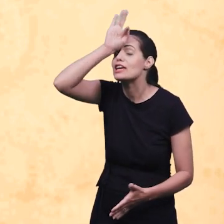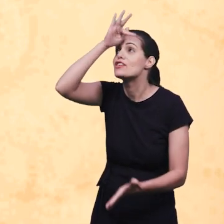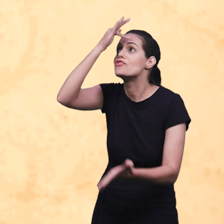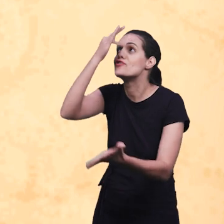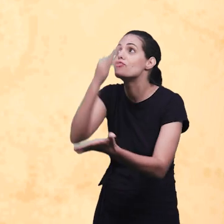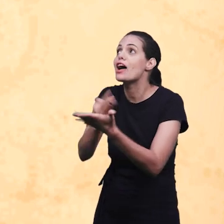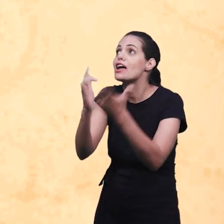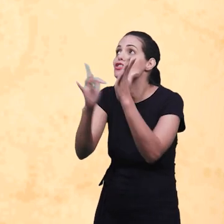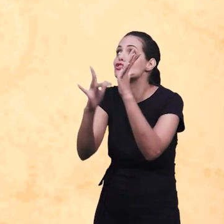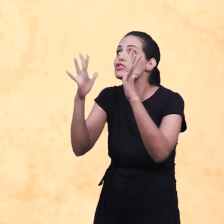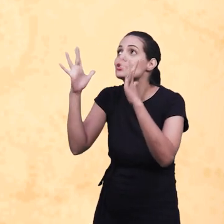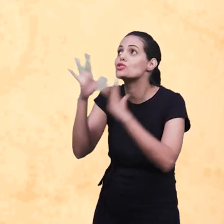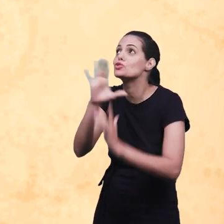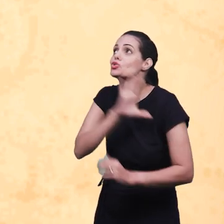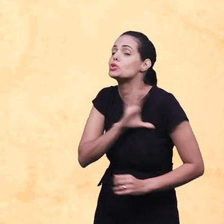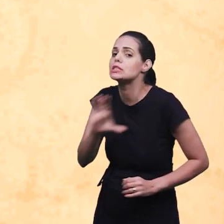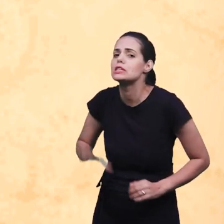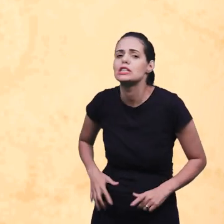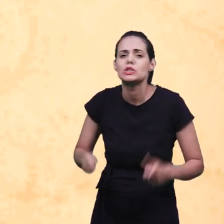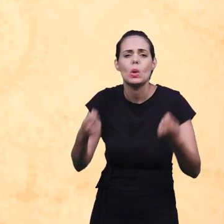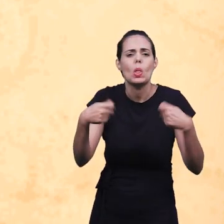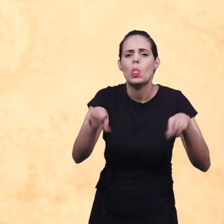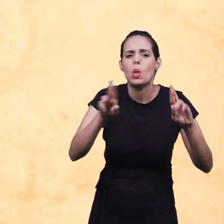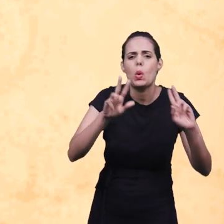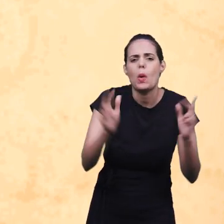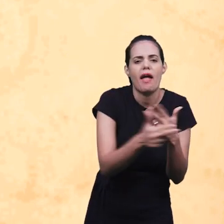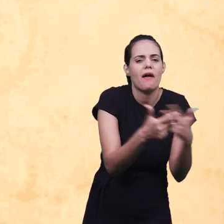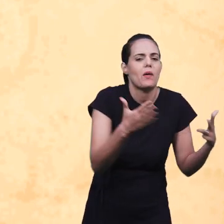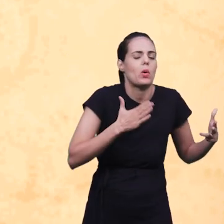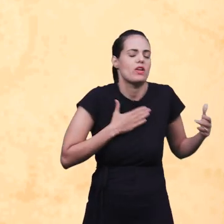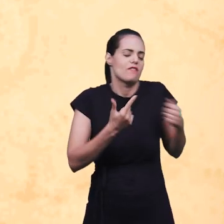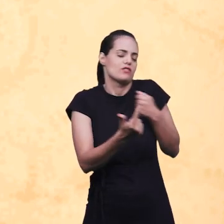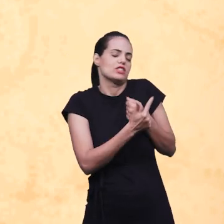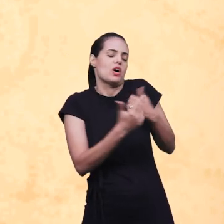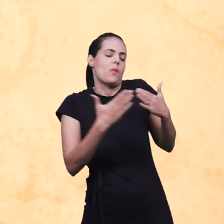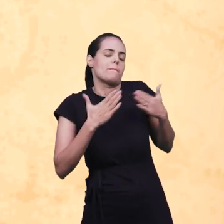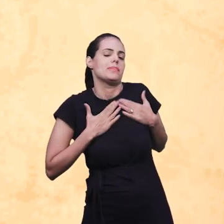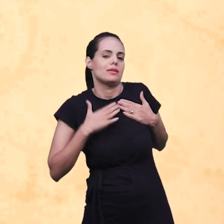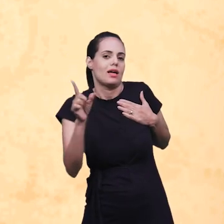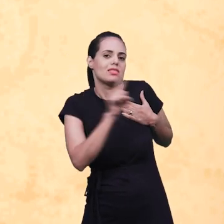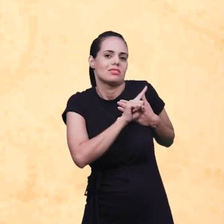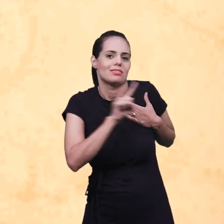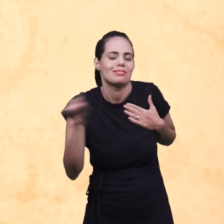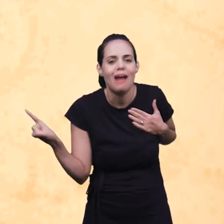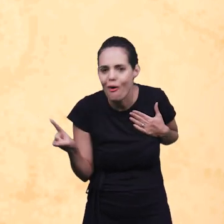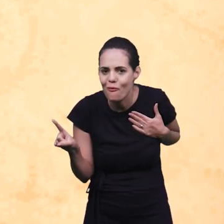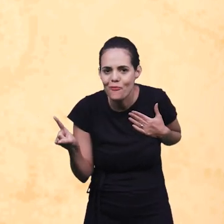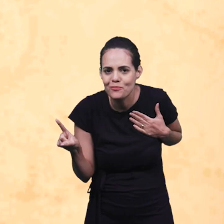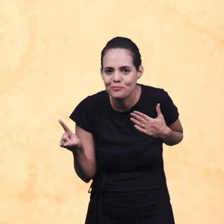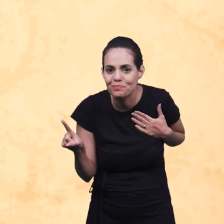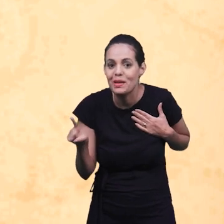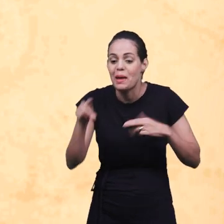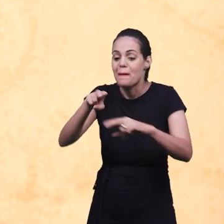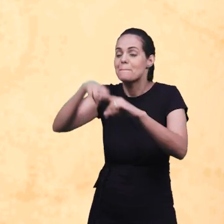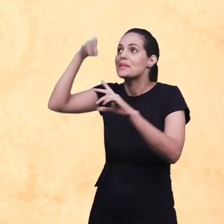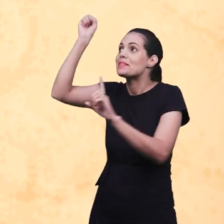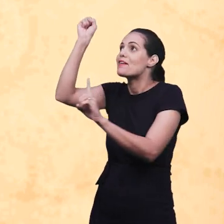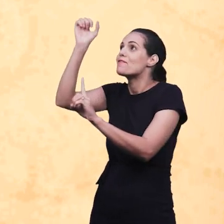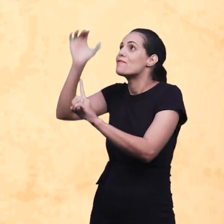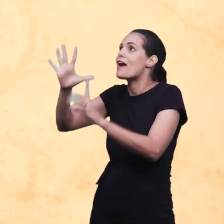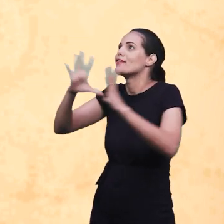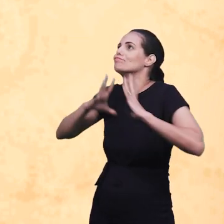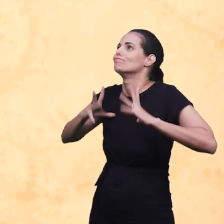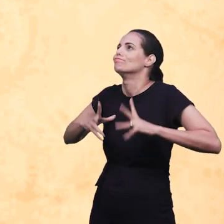fé em Jesus Cristo. Temos também crido em Jesus Cristo para sermos